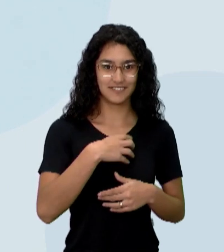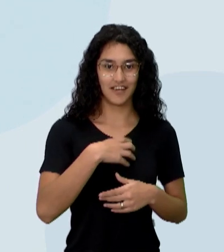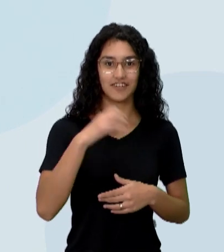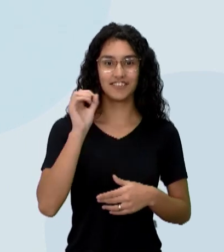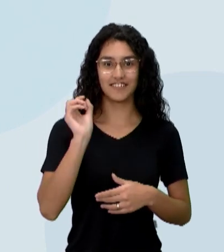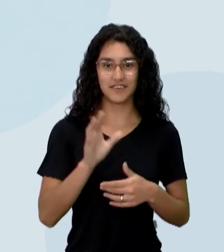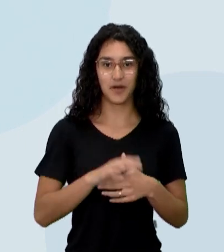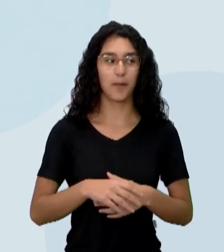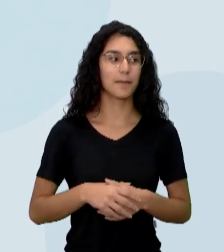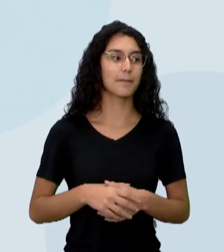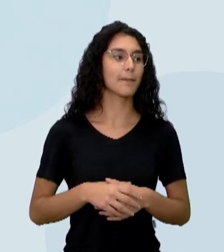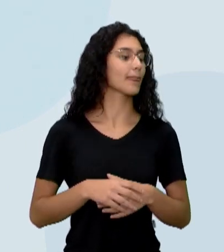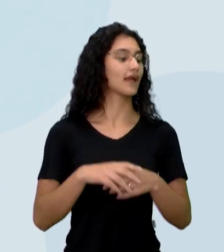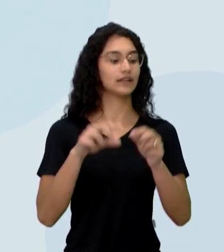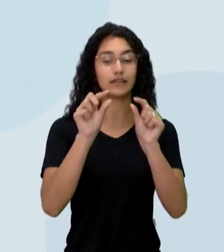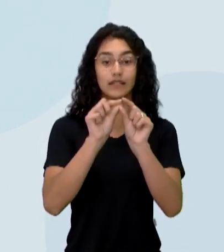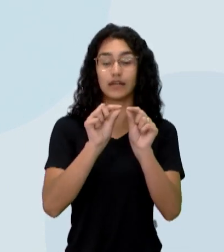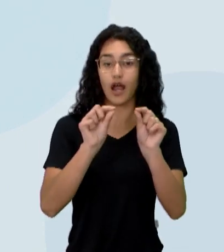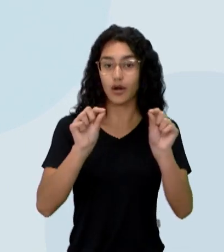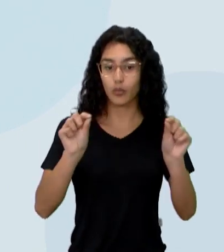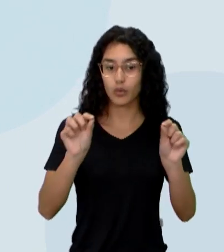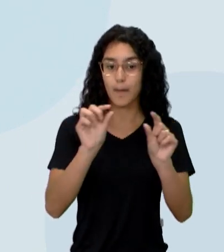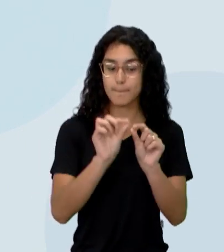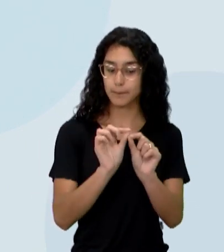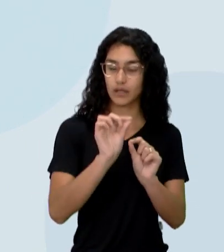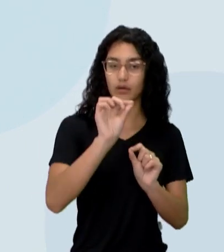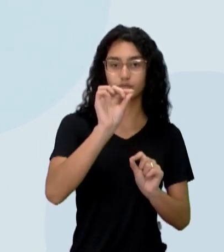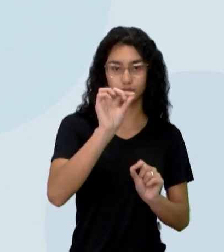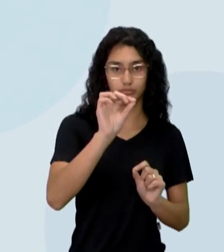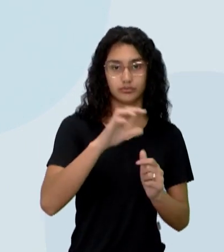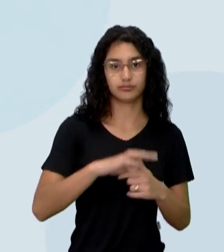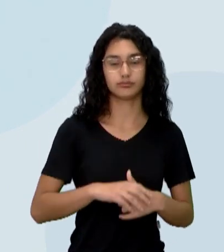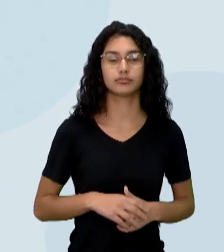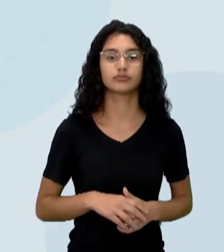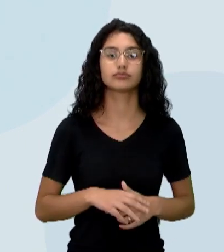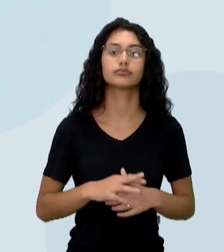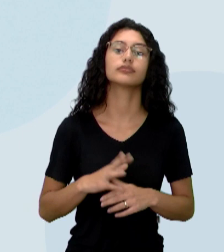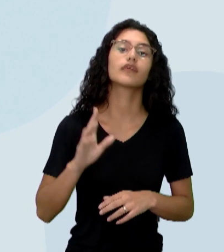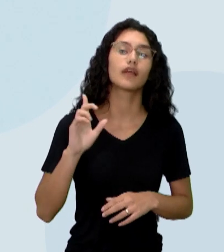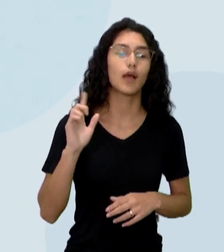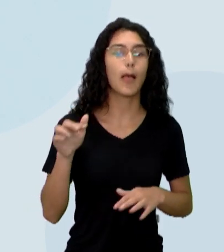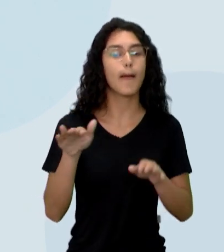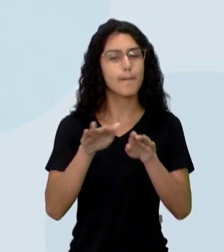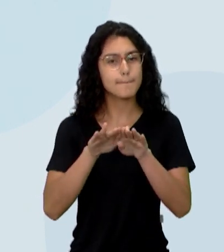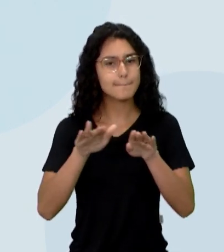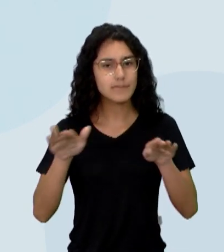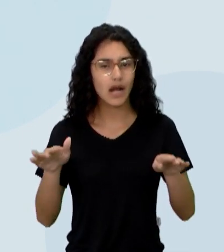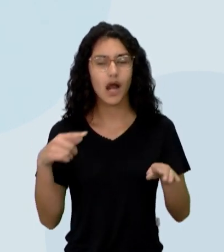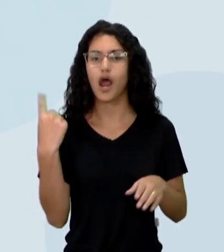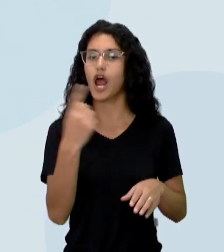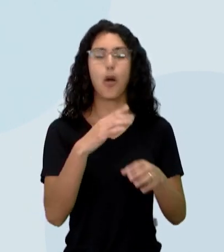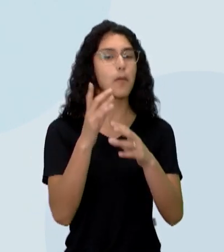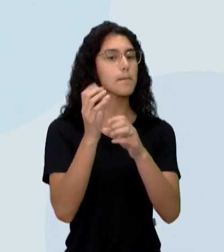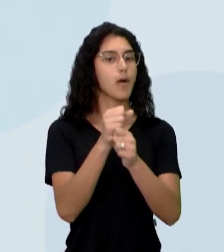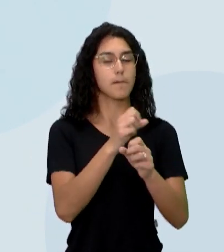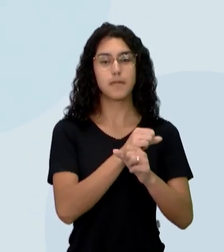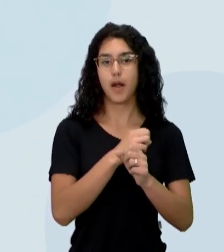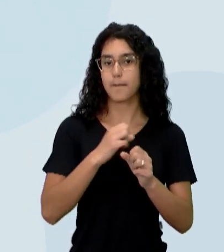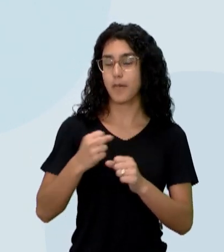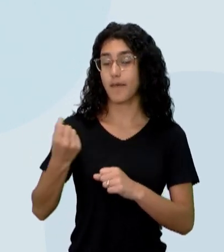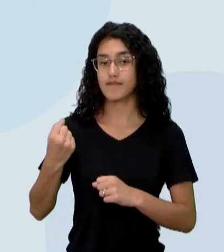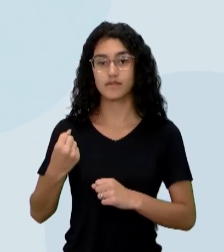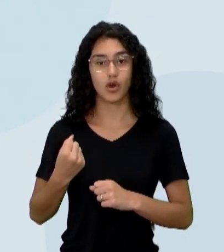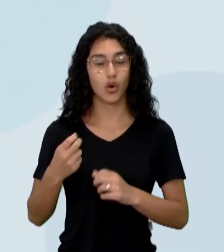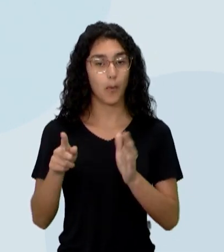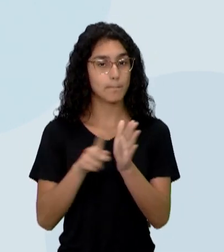somente, largura e altura, tá certo? Então ele é uma figura plana, a gente não calcula volume de figuras